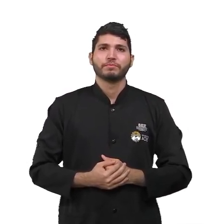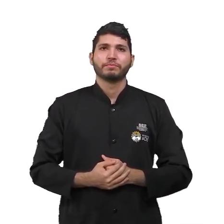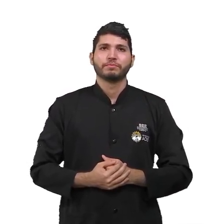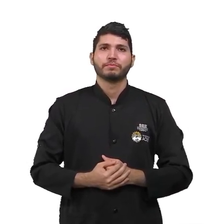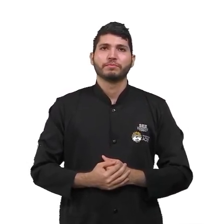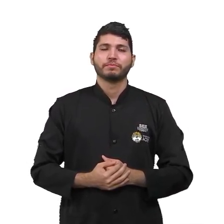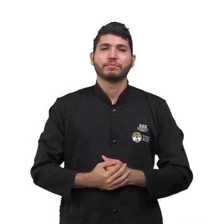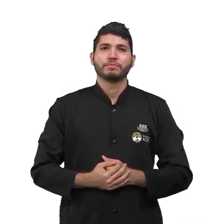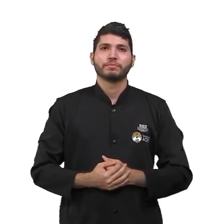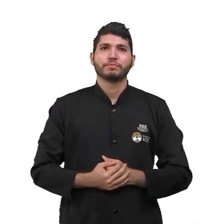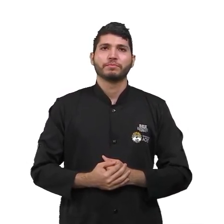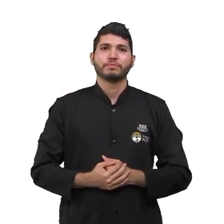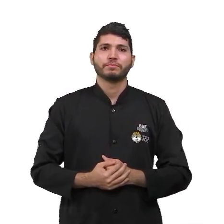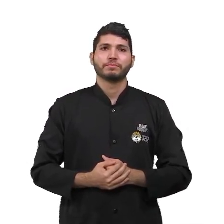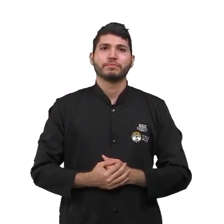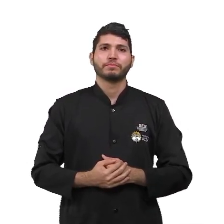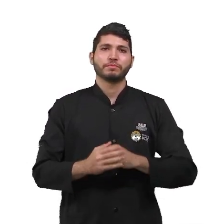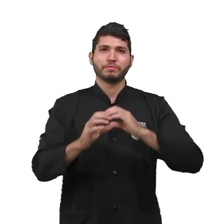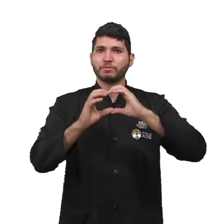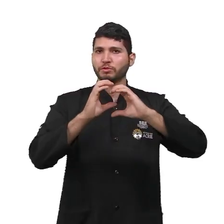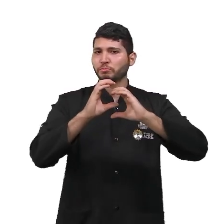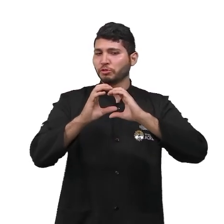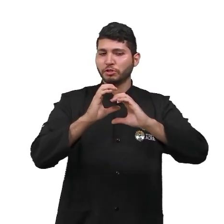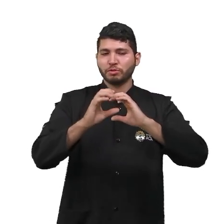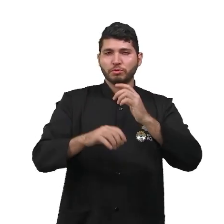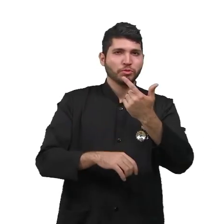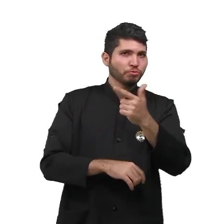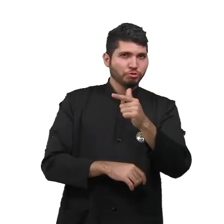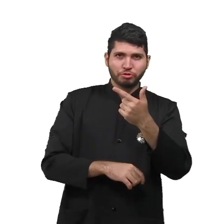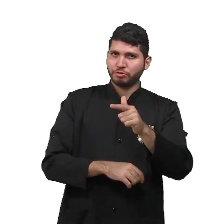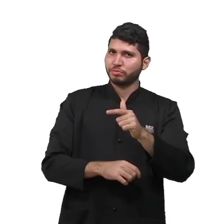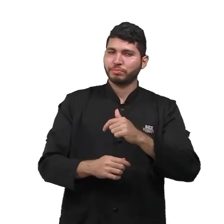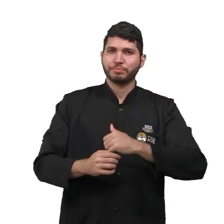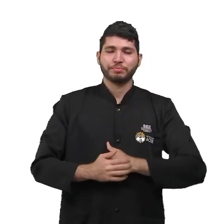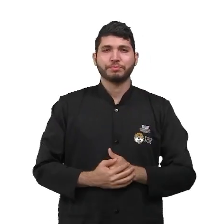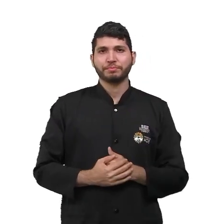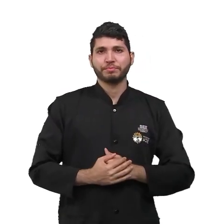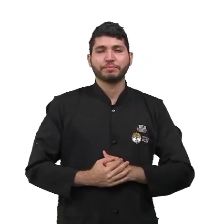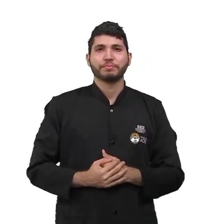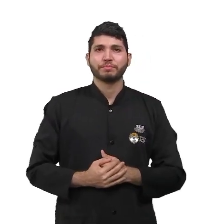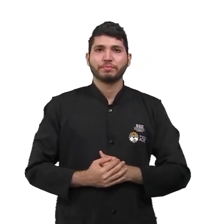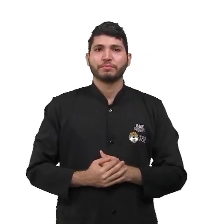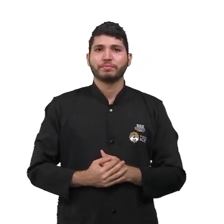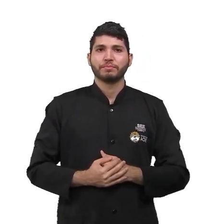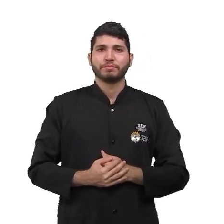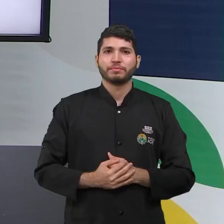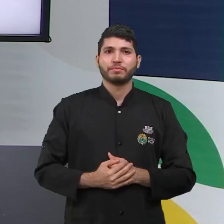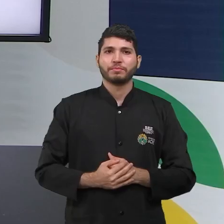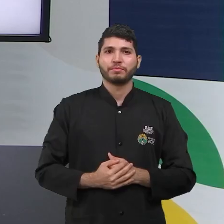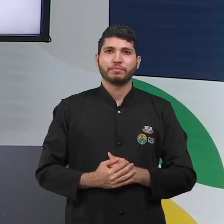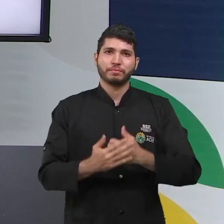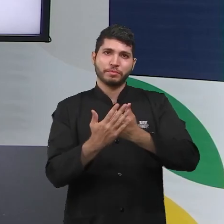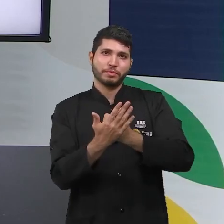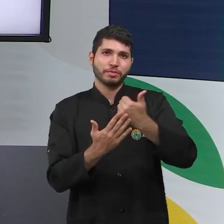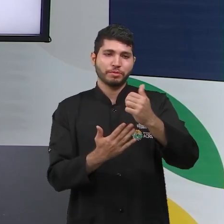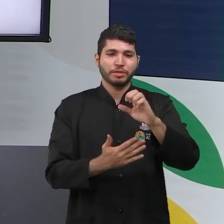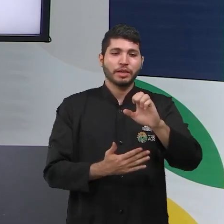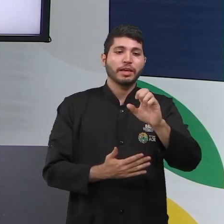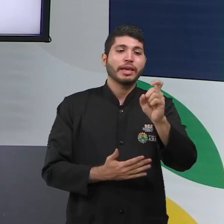a comunicação familiar não existia. Ou seja, essa ação de